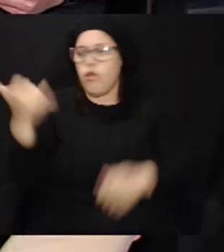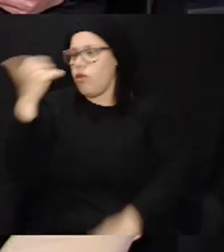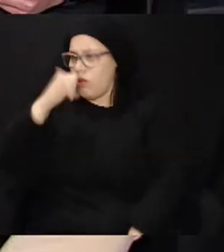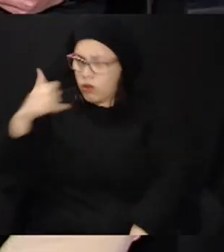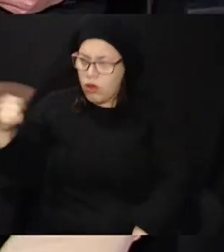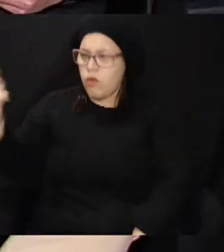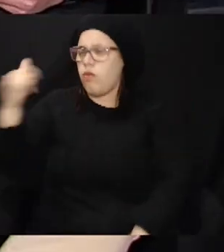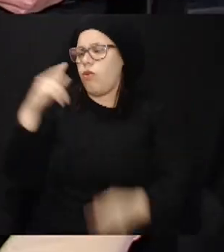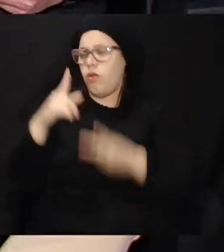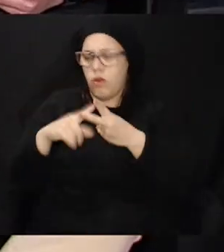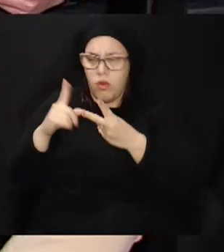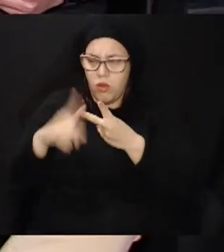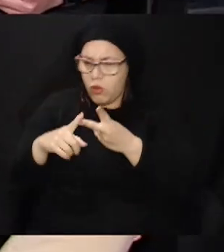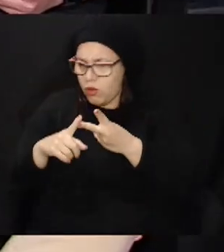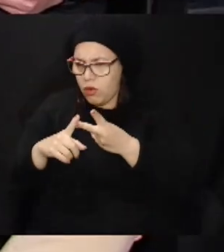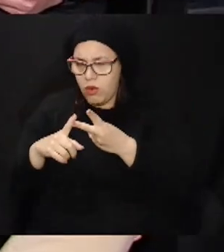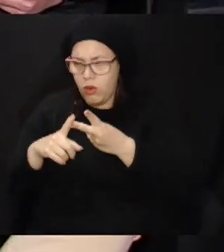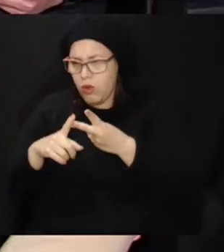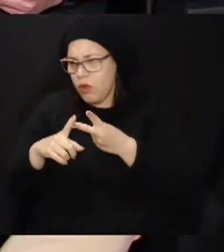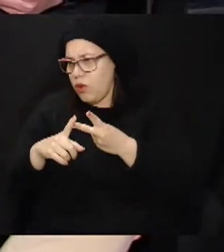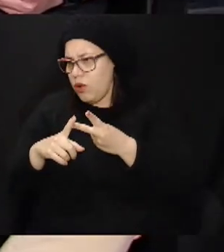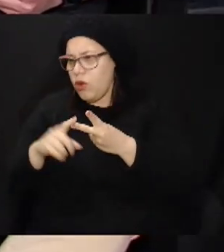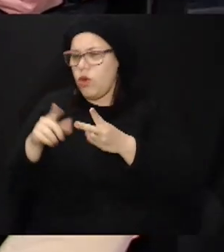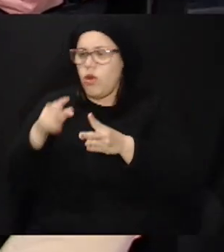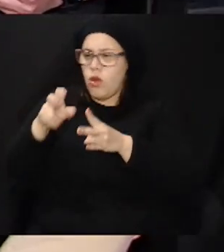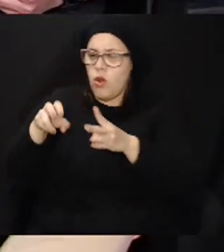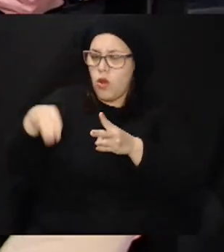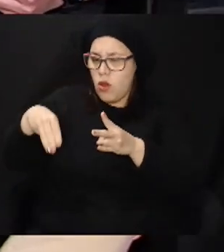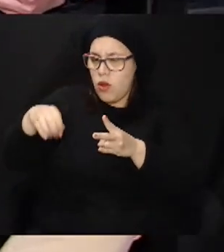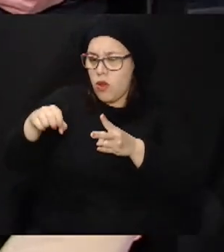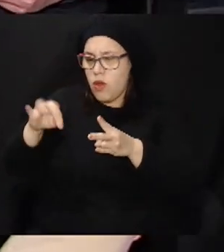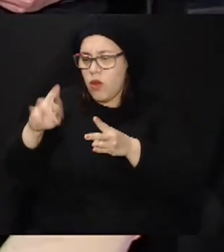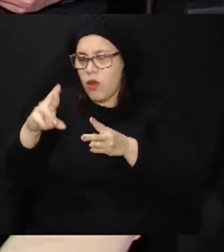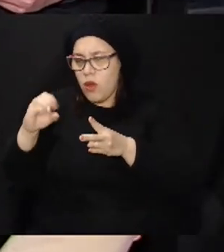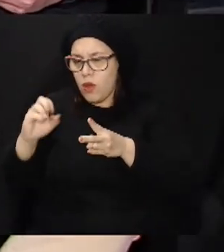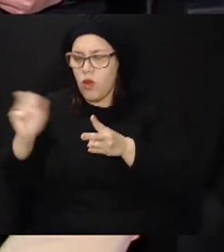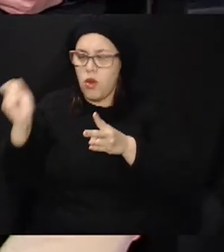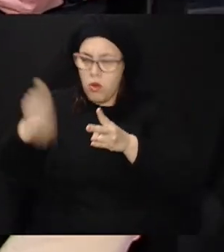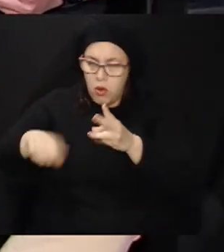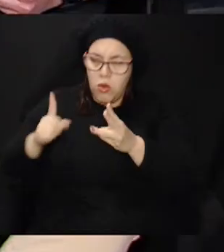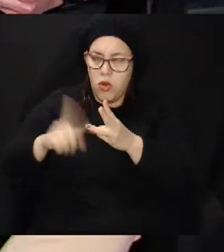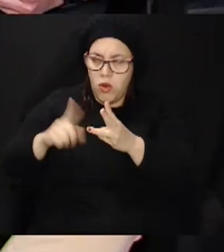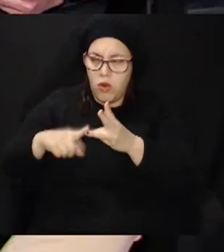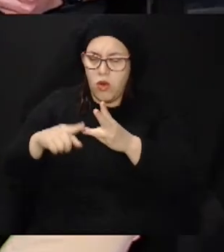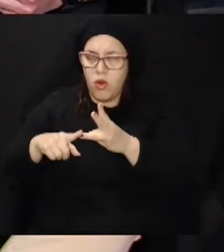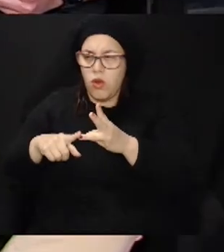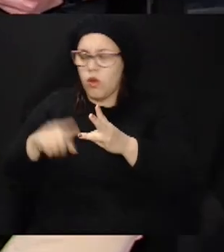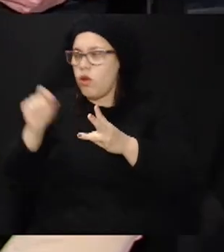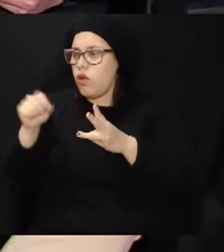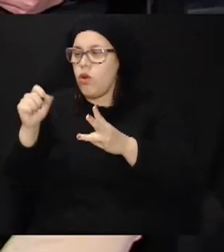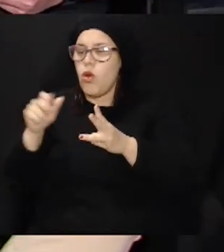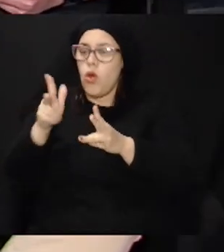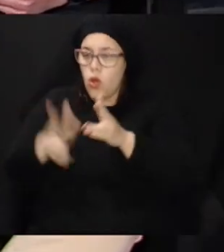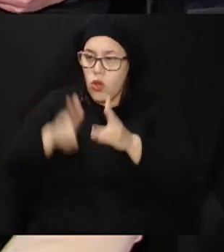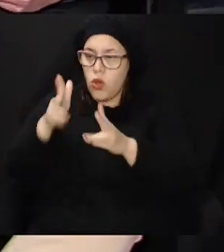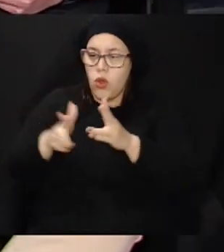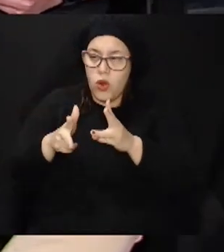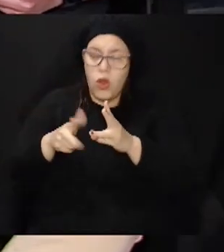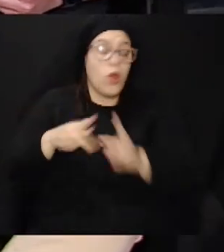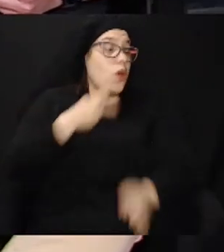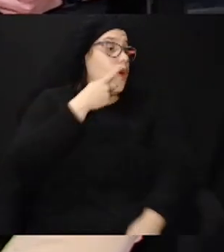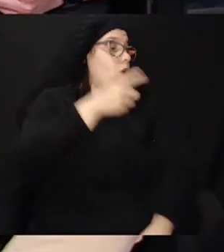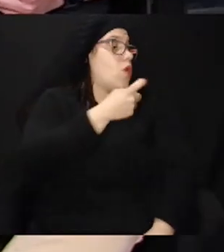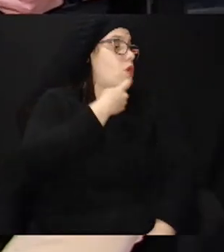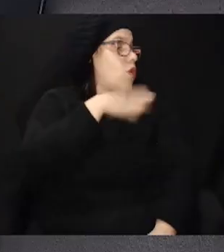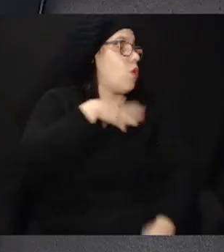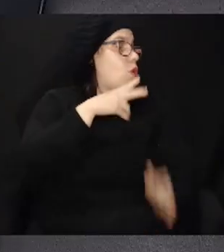questão de um metrô, de um possível metrô, né? Isso, da questão do trem. Quando você fala para né? Campinas de